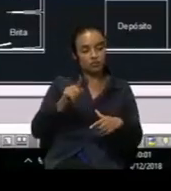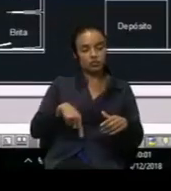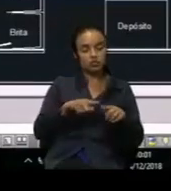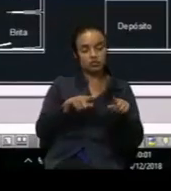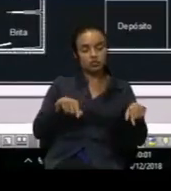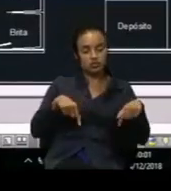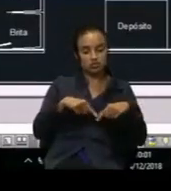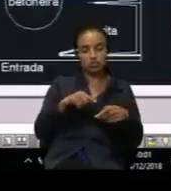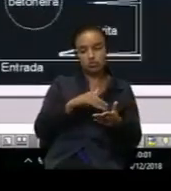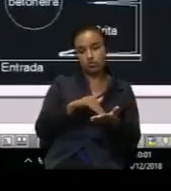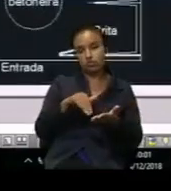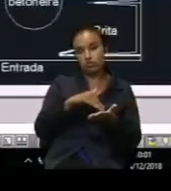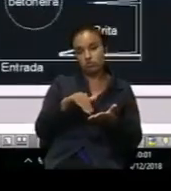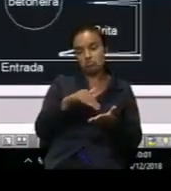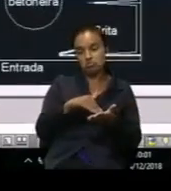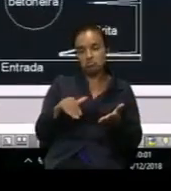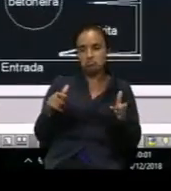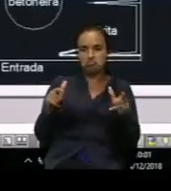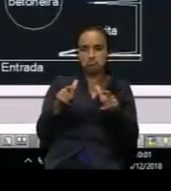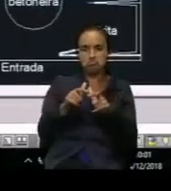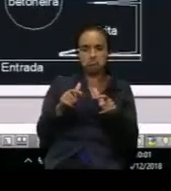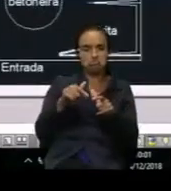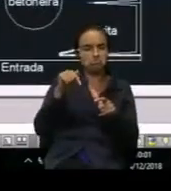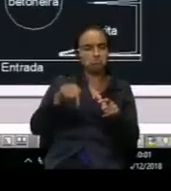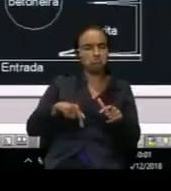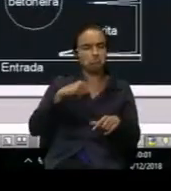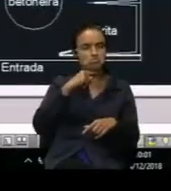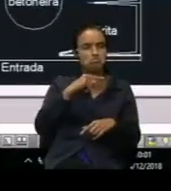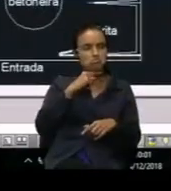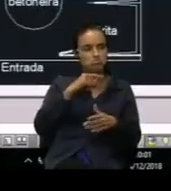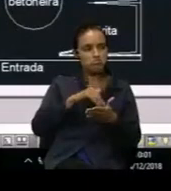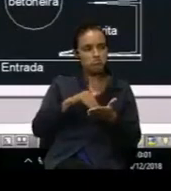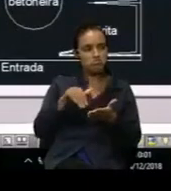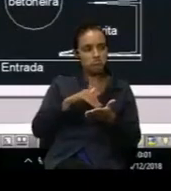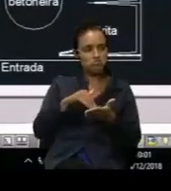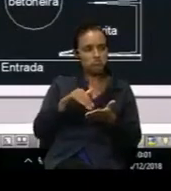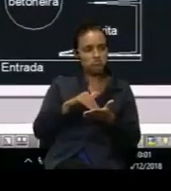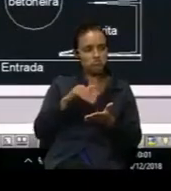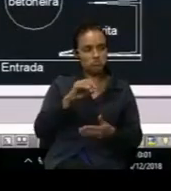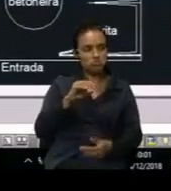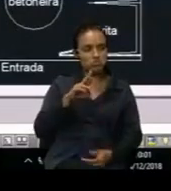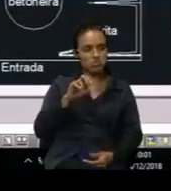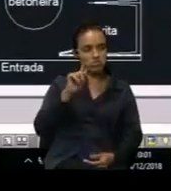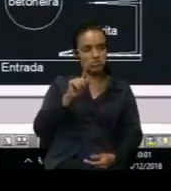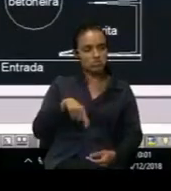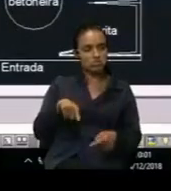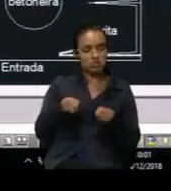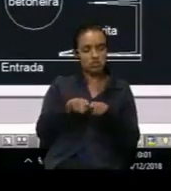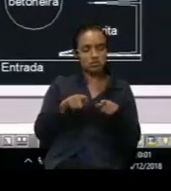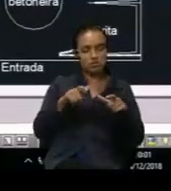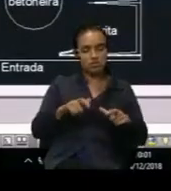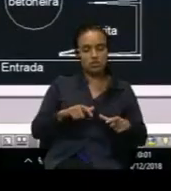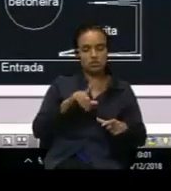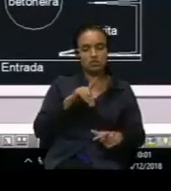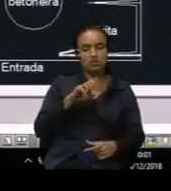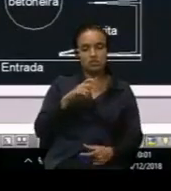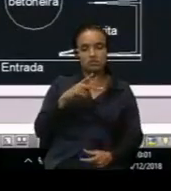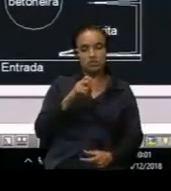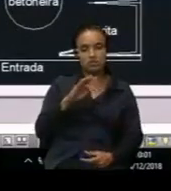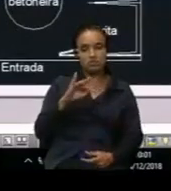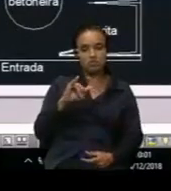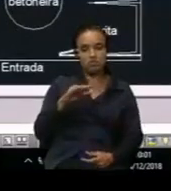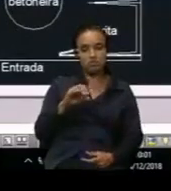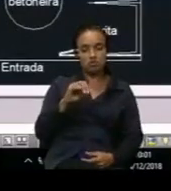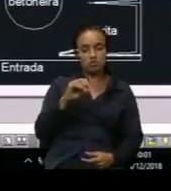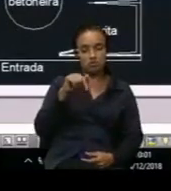por 3. Também nem precisa muito de um escritório numa obra dessas, né? Um depósito para poder armazenar